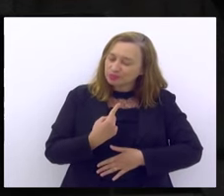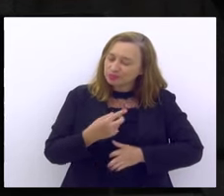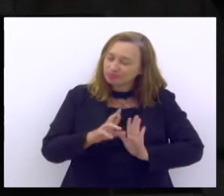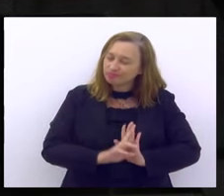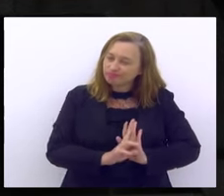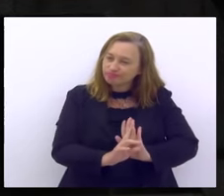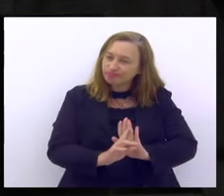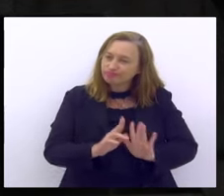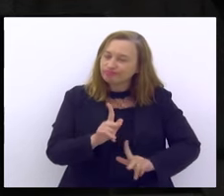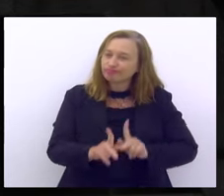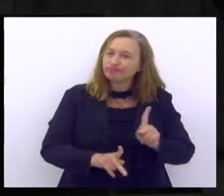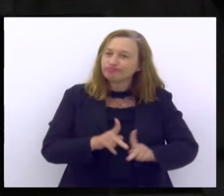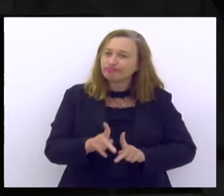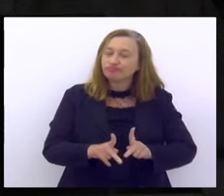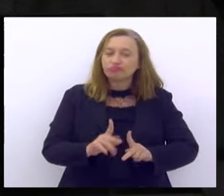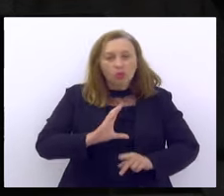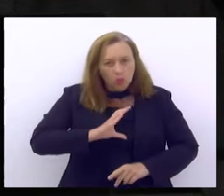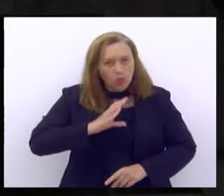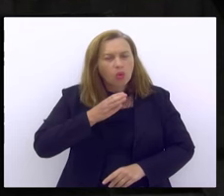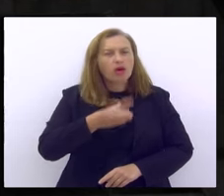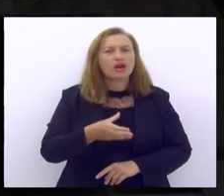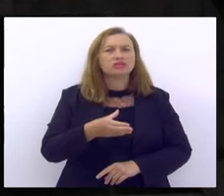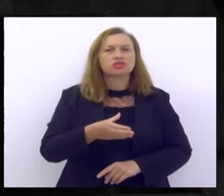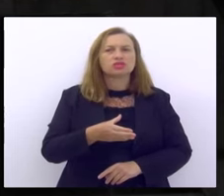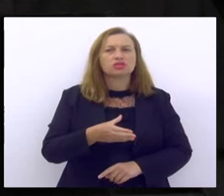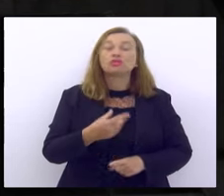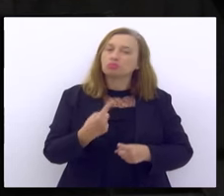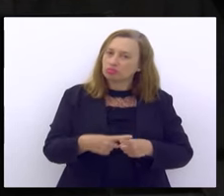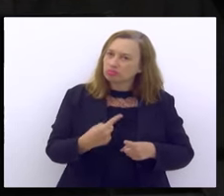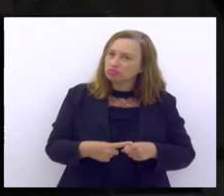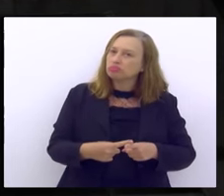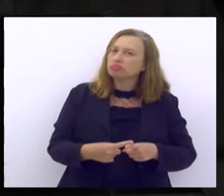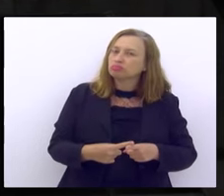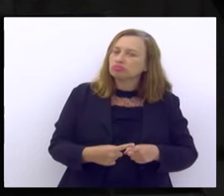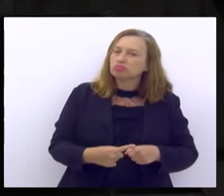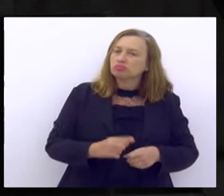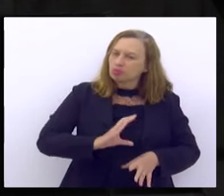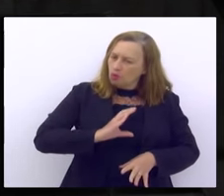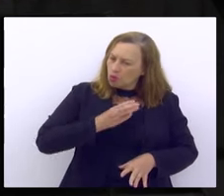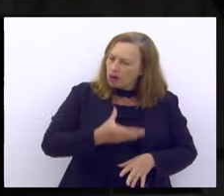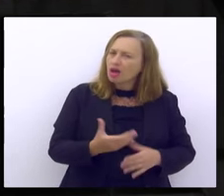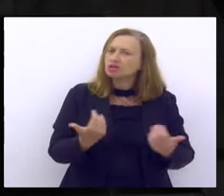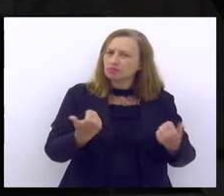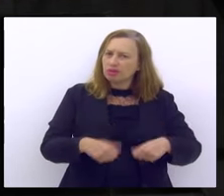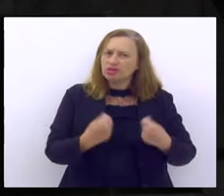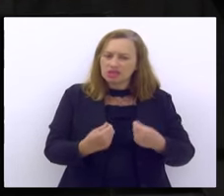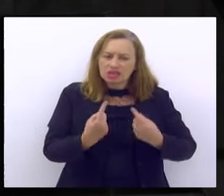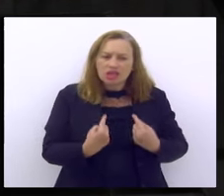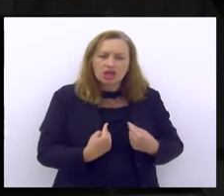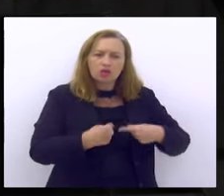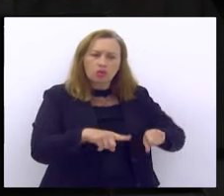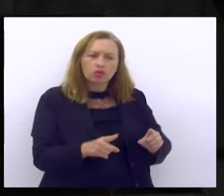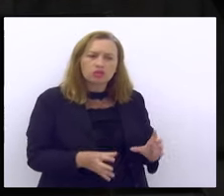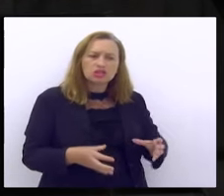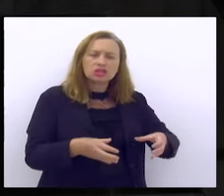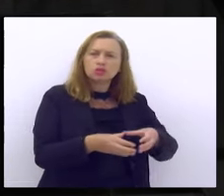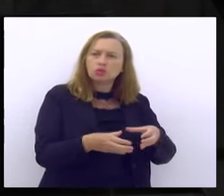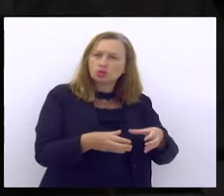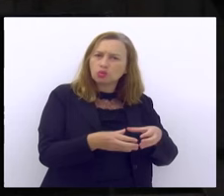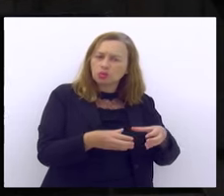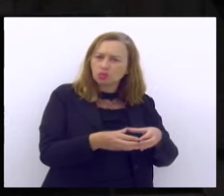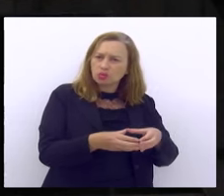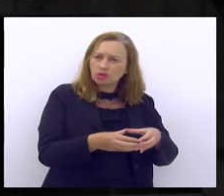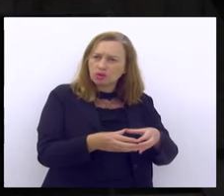representantes do povo, com muita coragem. Porque é preciso dizer que para enfrentar essa máfia deputado Felipe